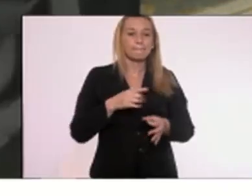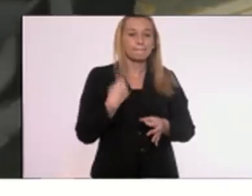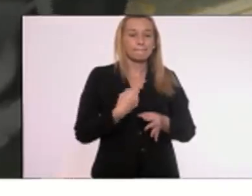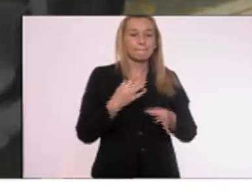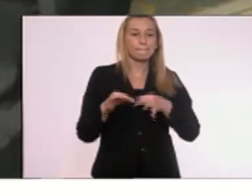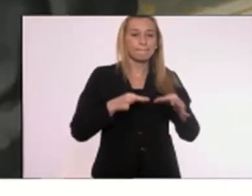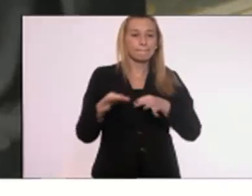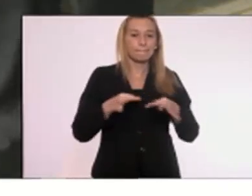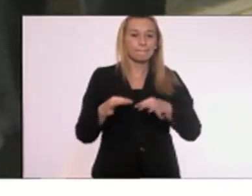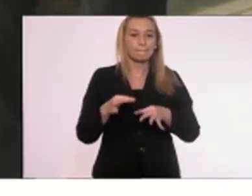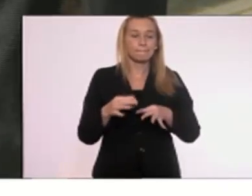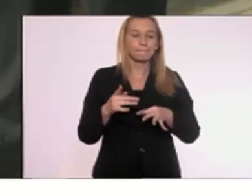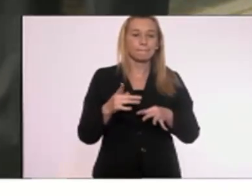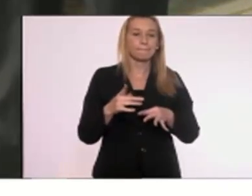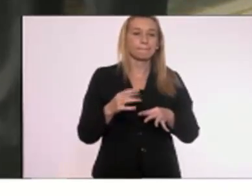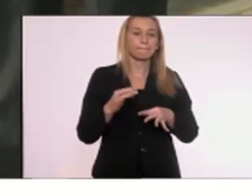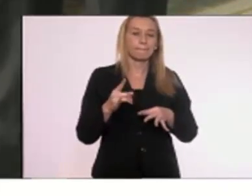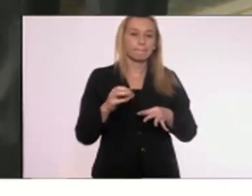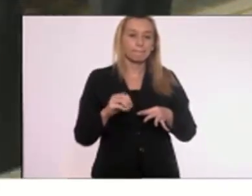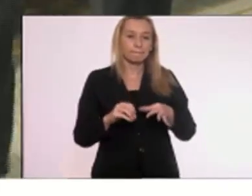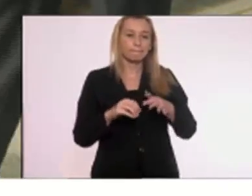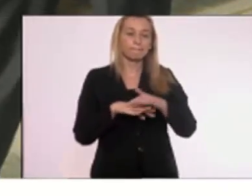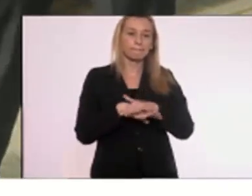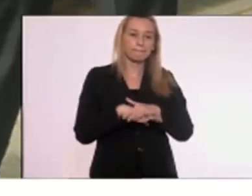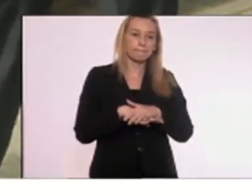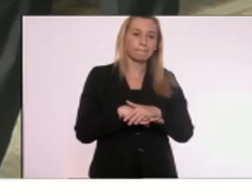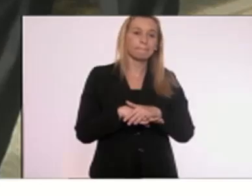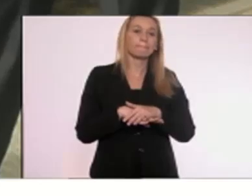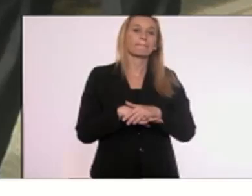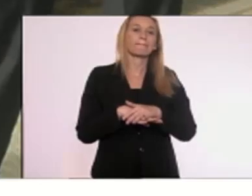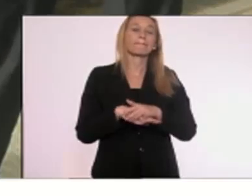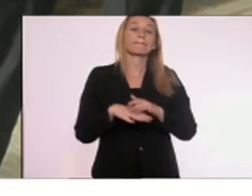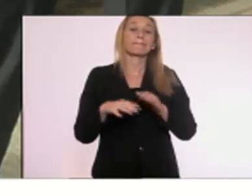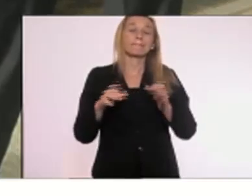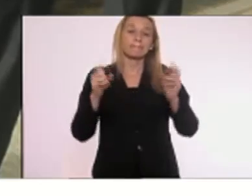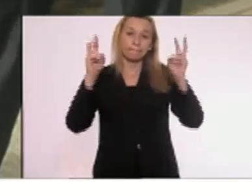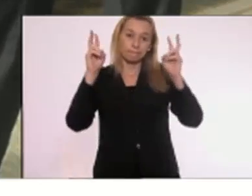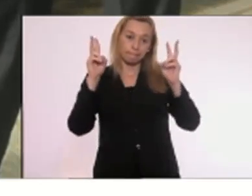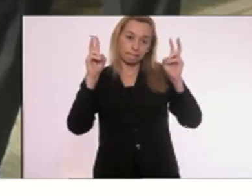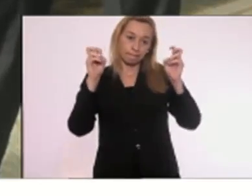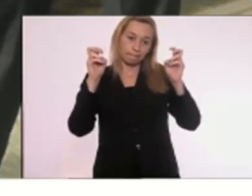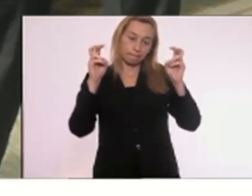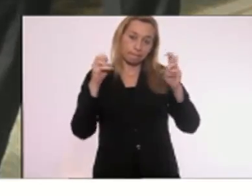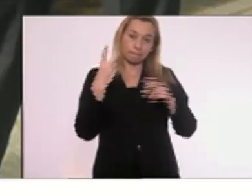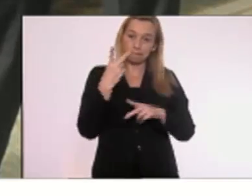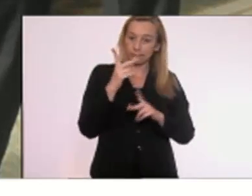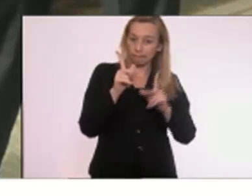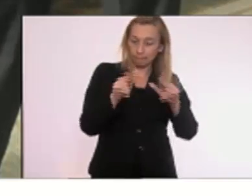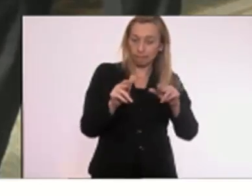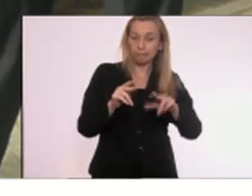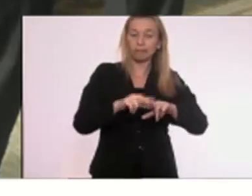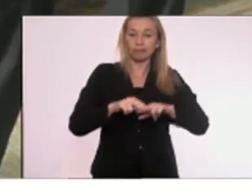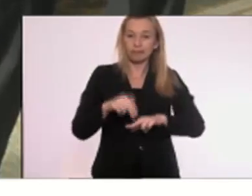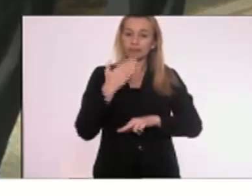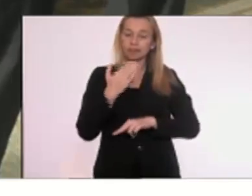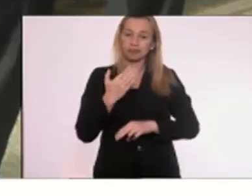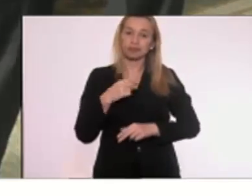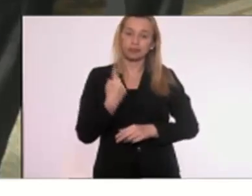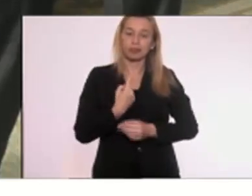ter sido protocolado anteriormente, tá? Então, os projetos tratam do mesmo tema, por isso está aqui o nosso pedido.